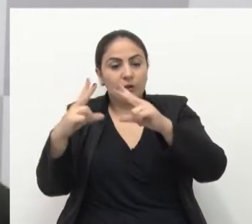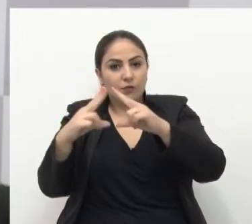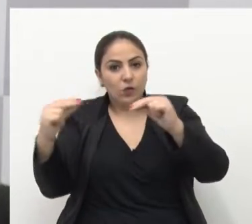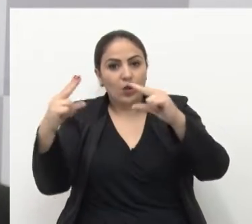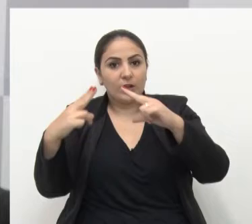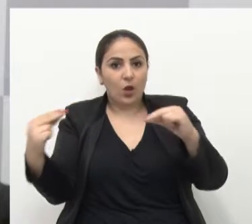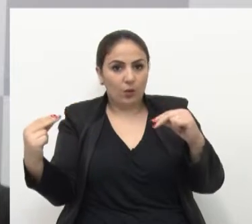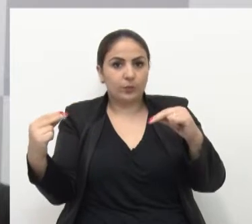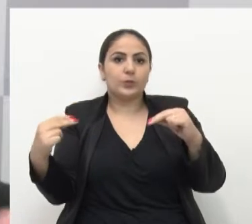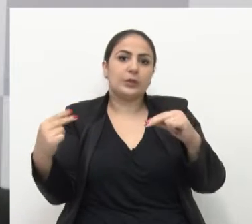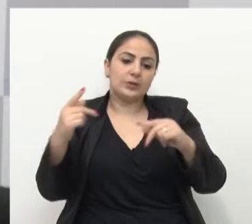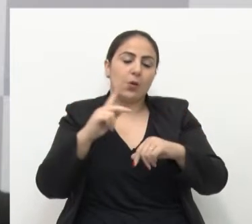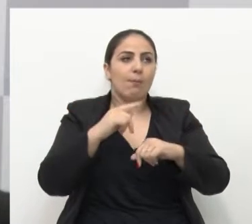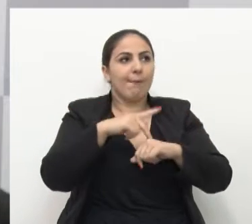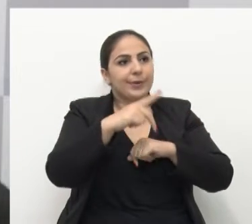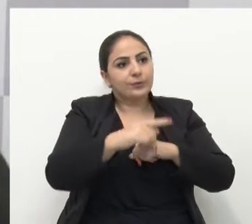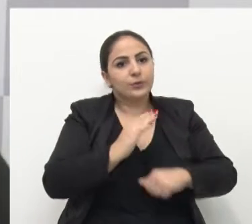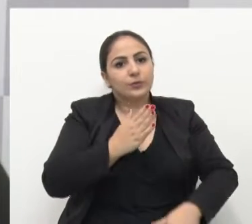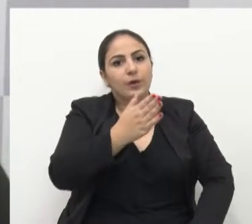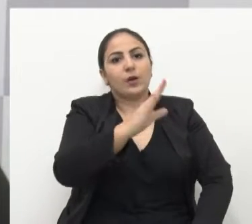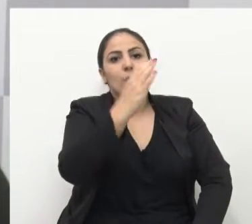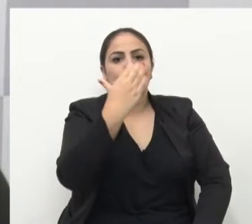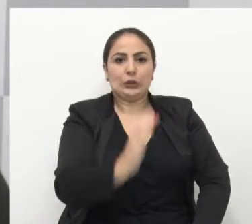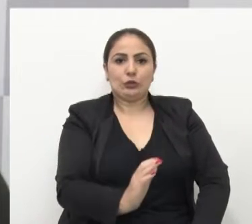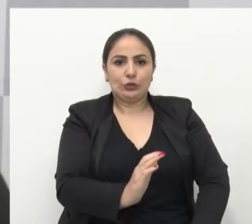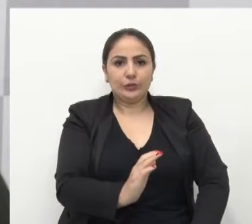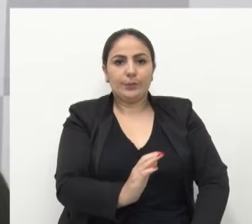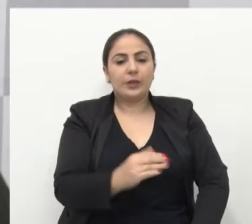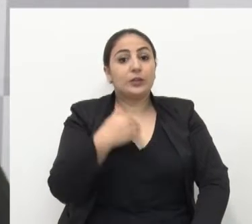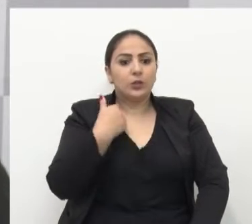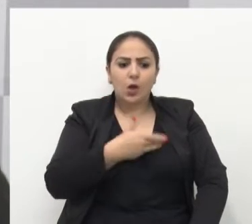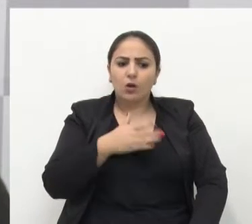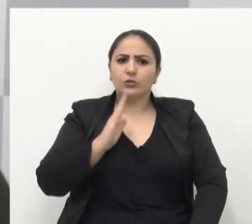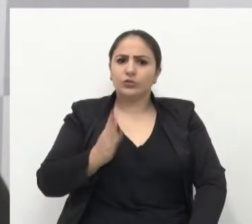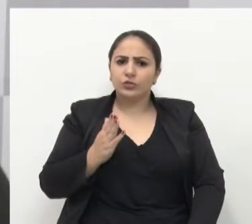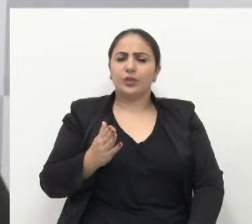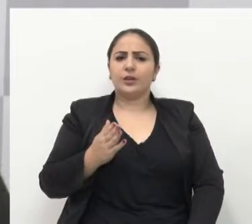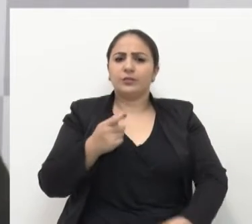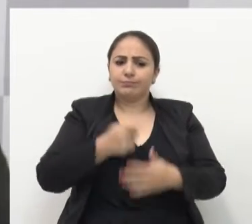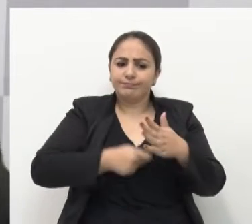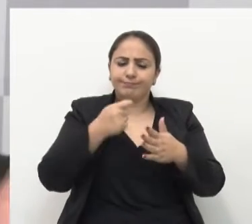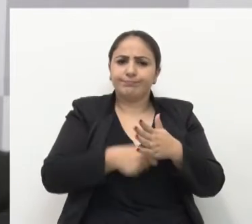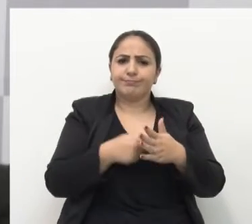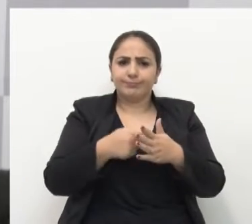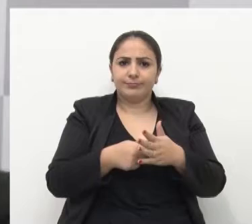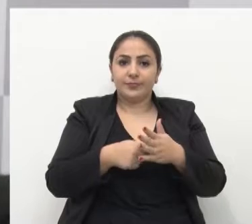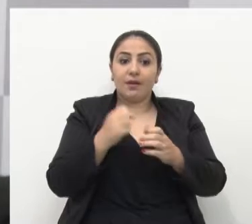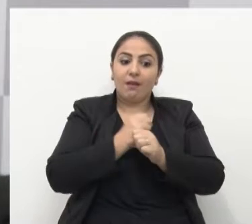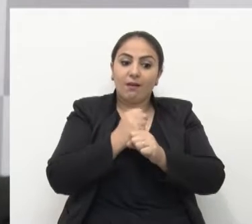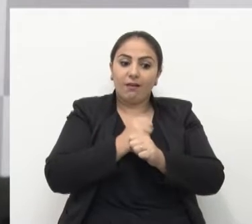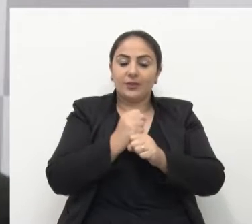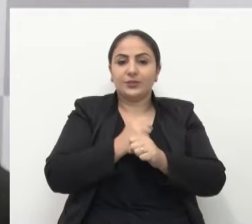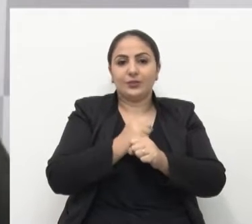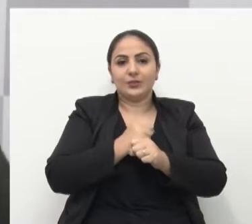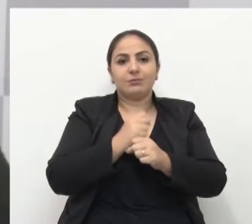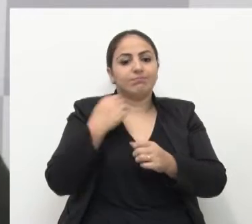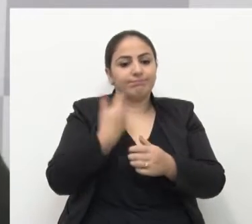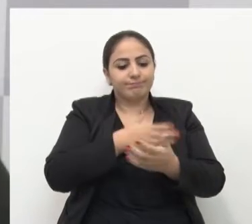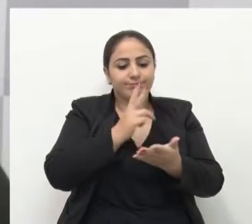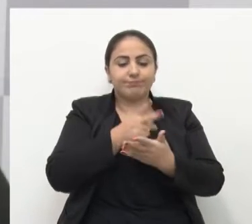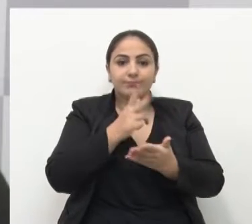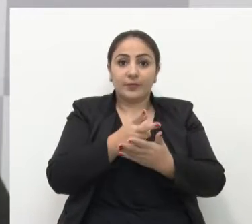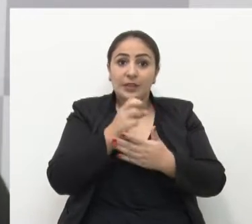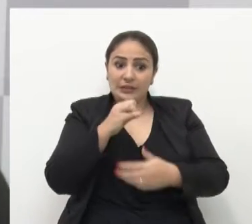nesse rumo que nossa câmara de vereadores nós vamos abraçar essa bandeira abraçam já a aproxima muito muito ano e